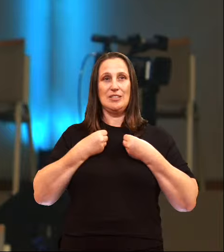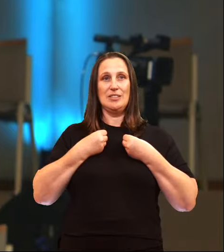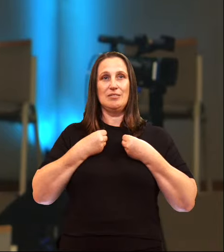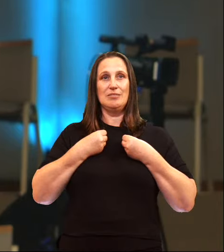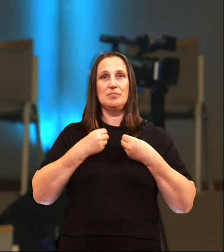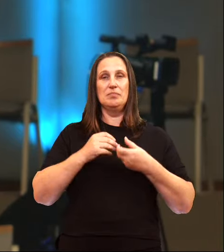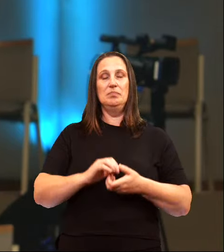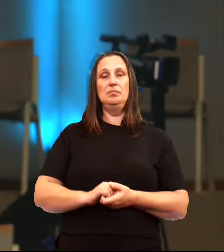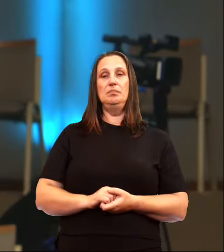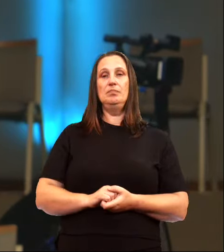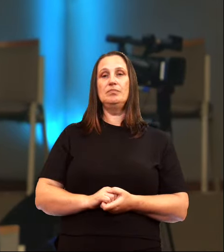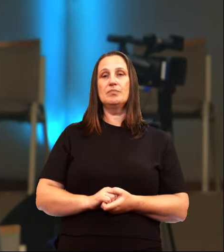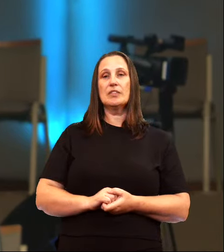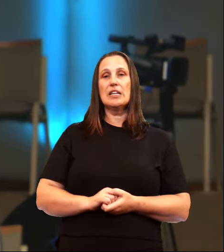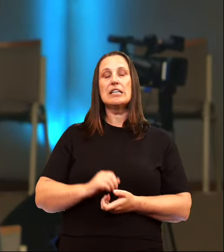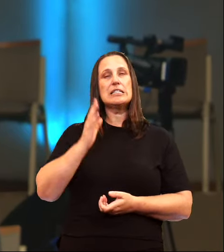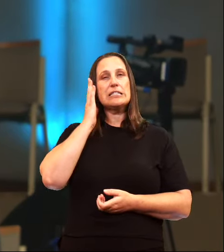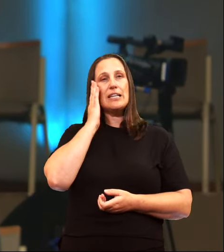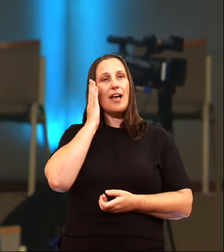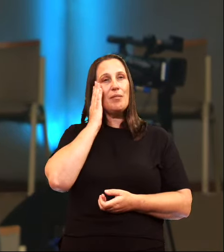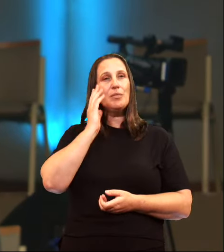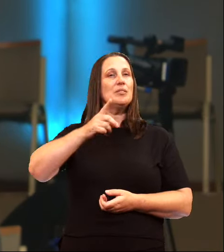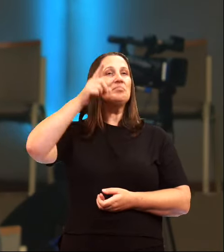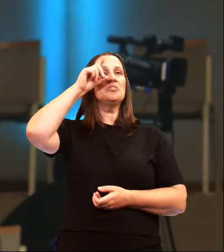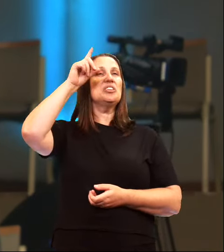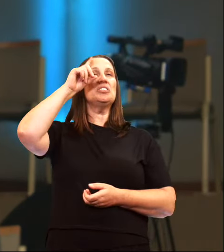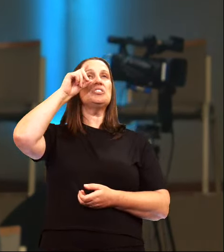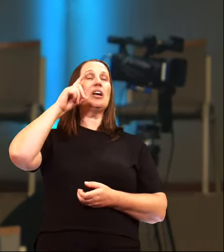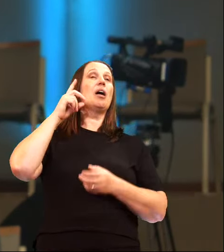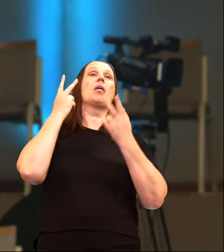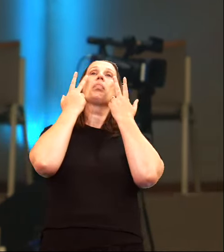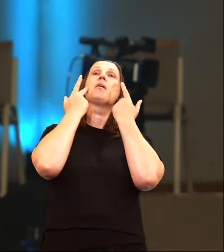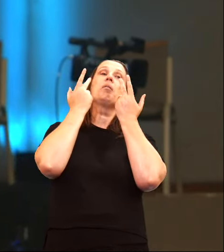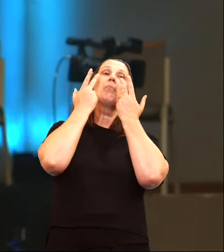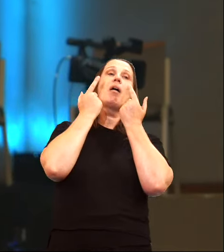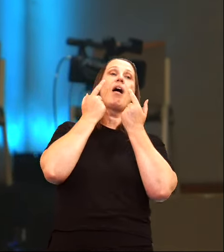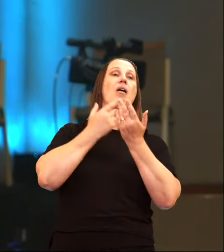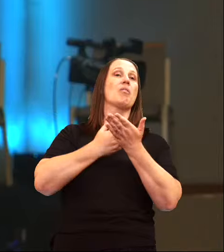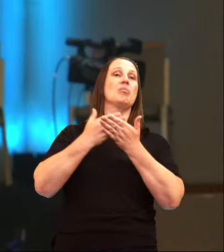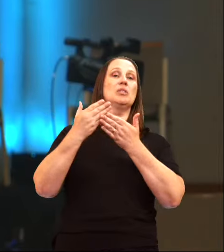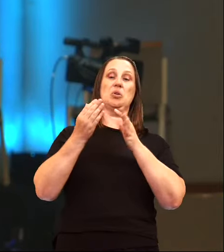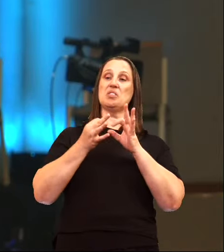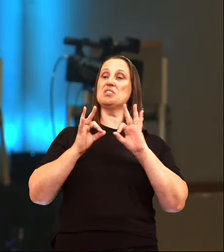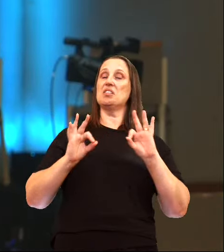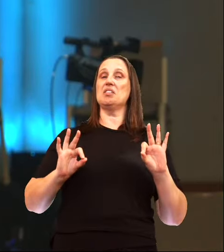quebrado. Virou o cardápio do dia a dia. Ei, cuidado.